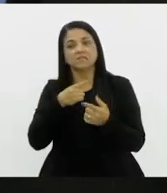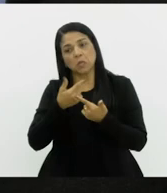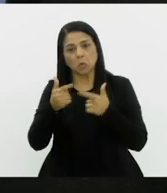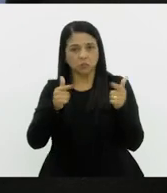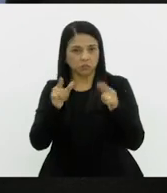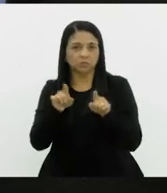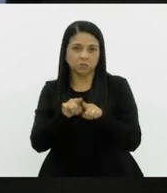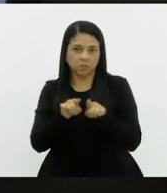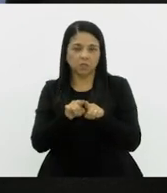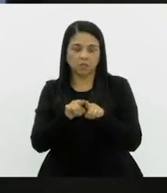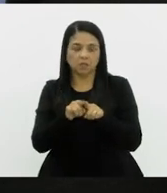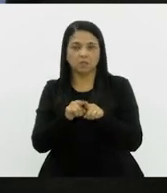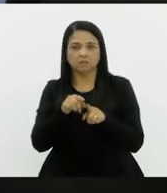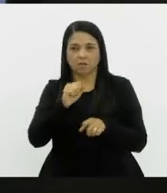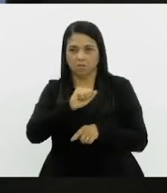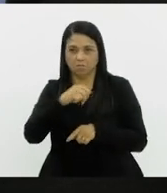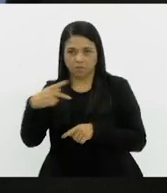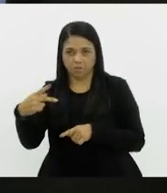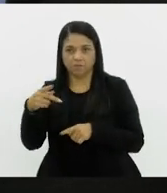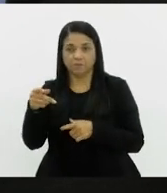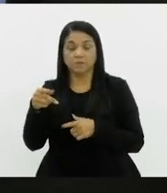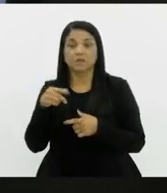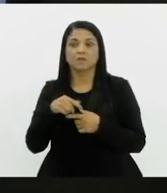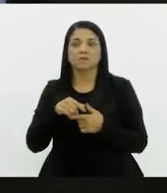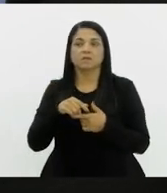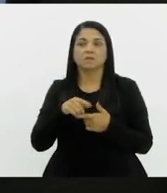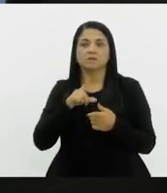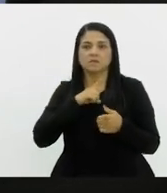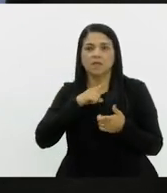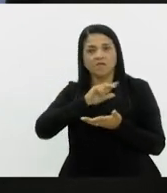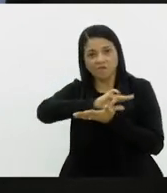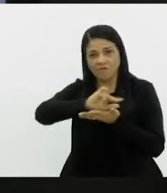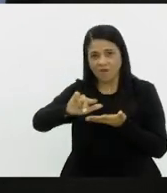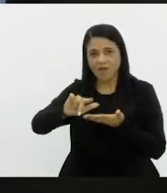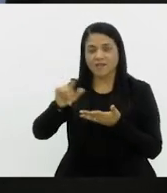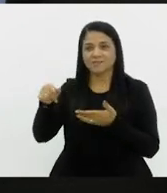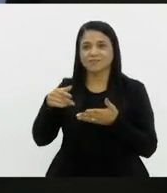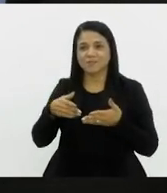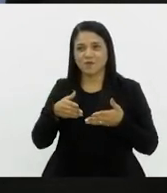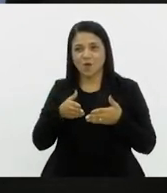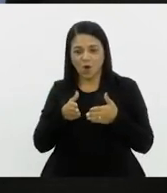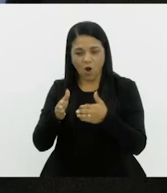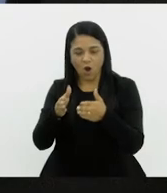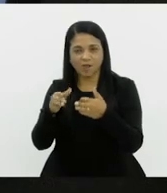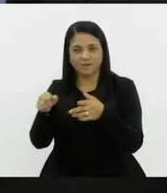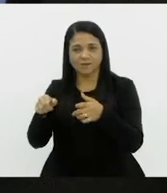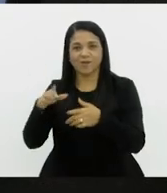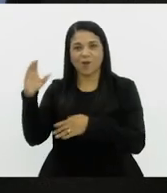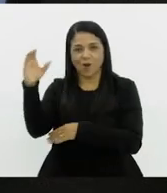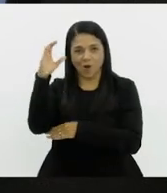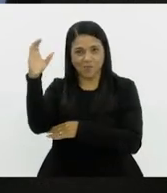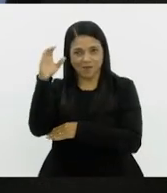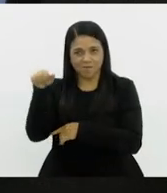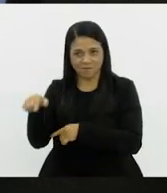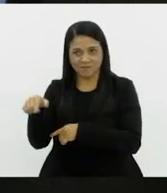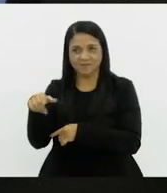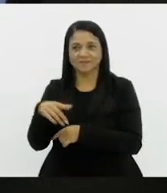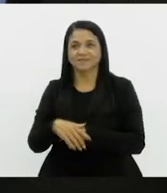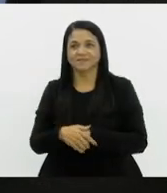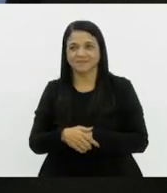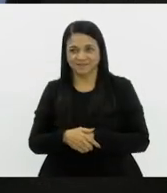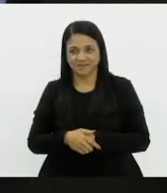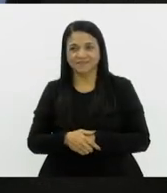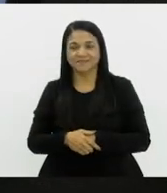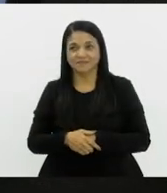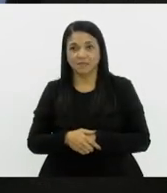né? Mas esse já dá identificação. Então tem vários ali já, seguindo até para a rota ali de Copacabana, inclusive alguns lá em cima de Copacabana. Isso é